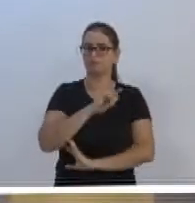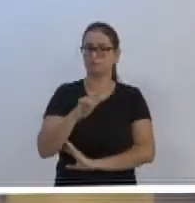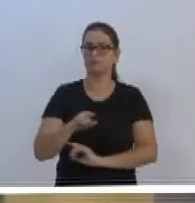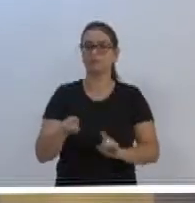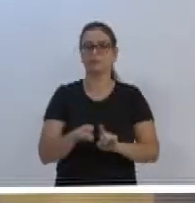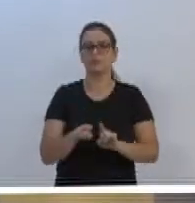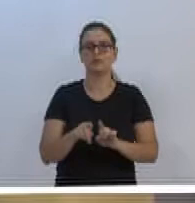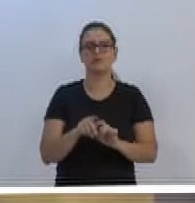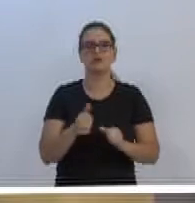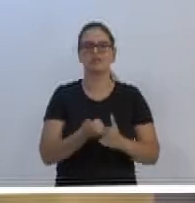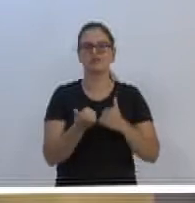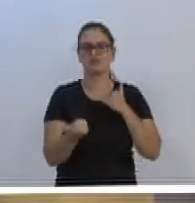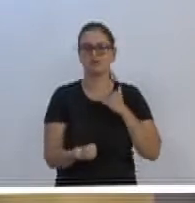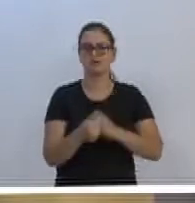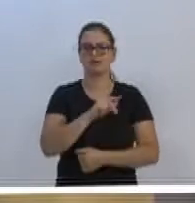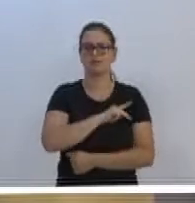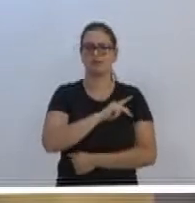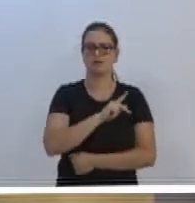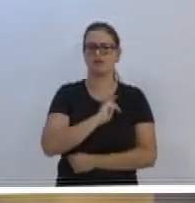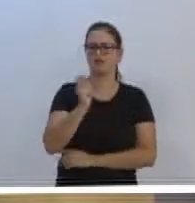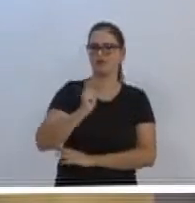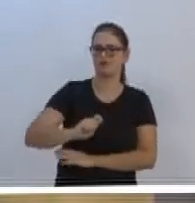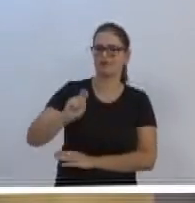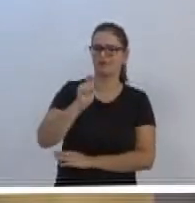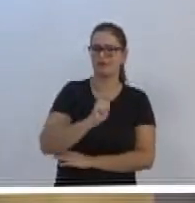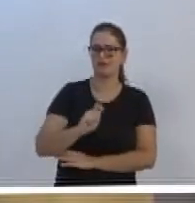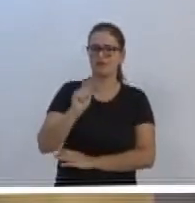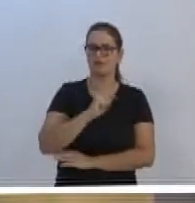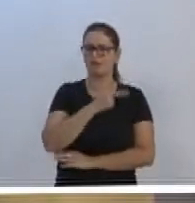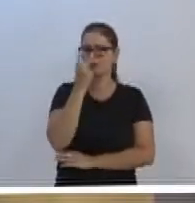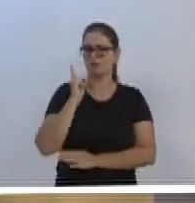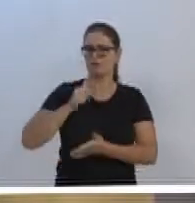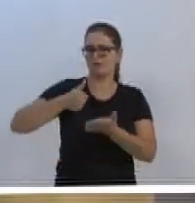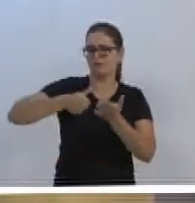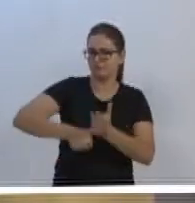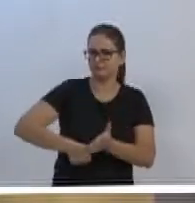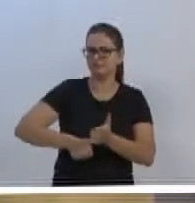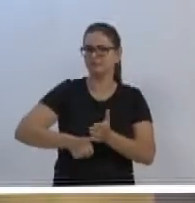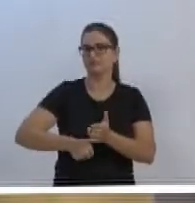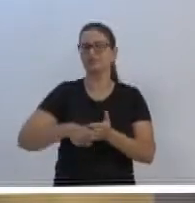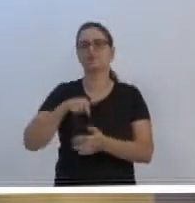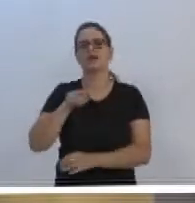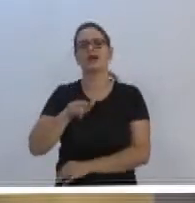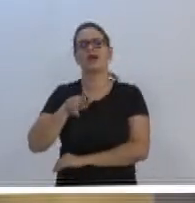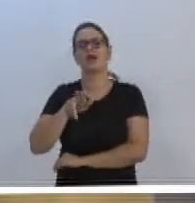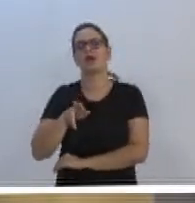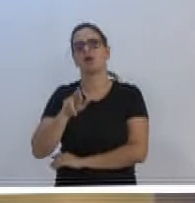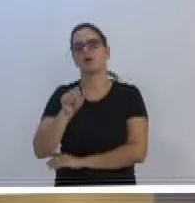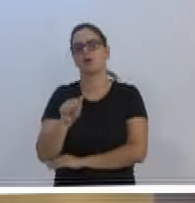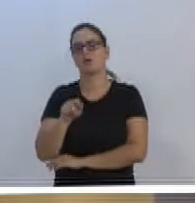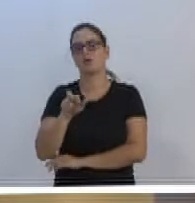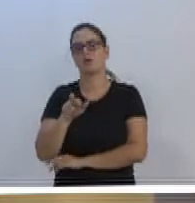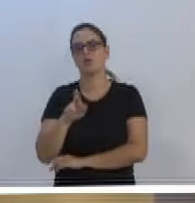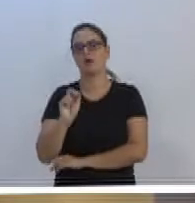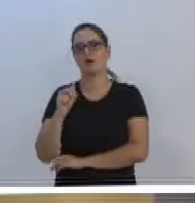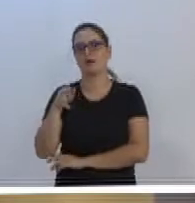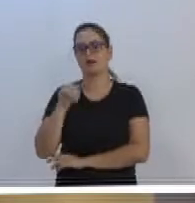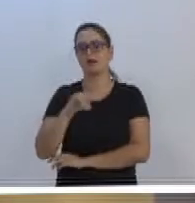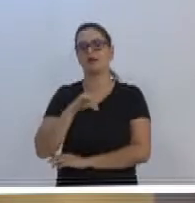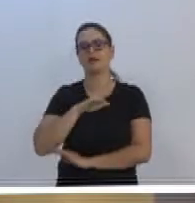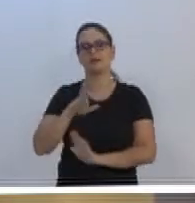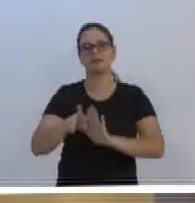diretoria seu presidente seus associados o guarani que no passado já representou inclusive no campeonato